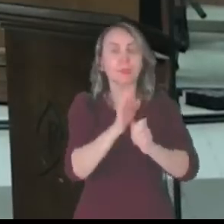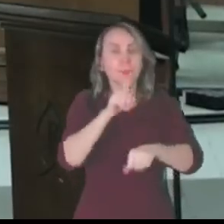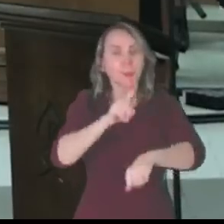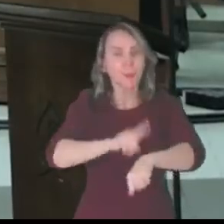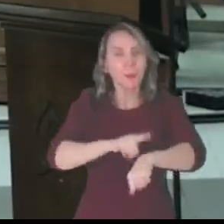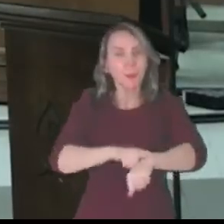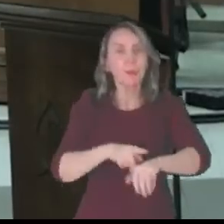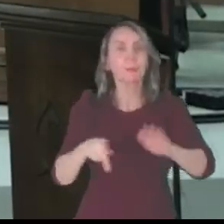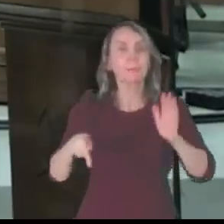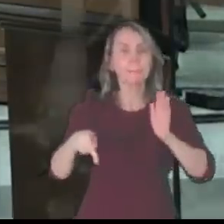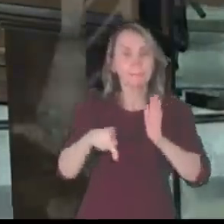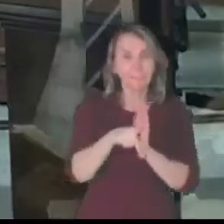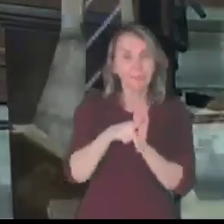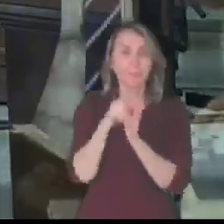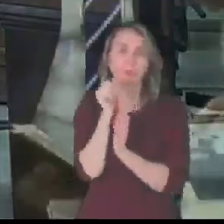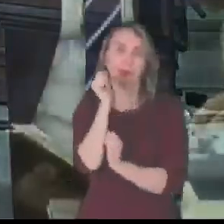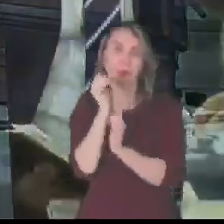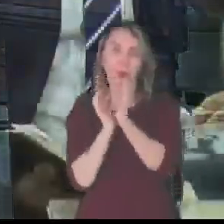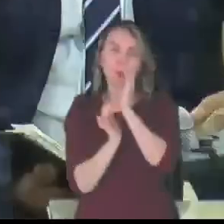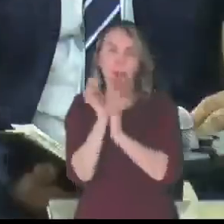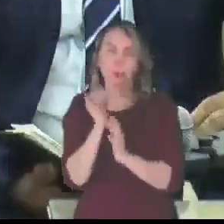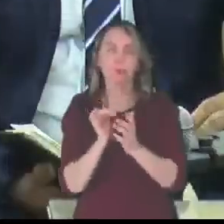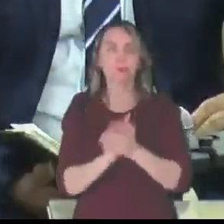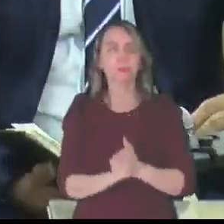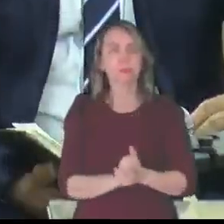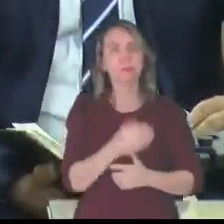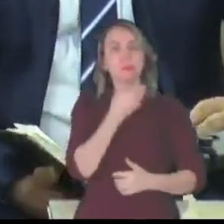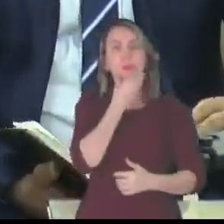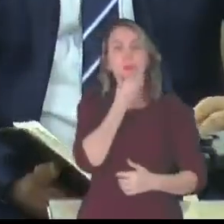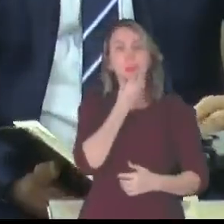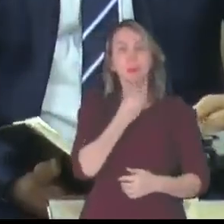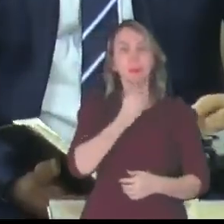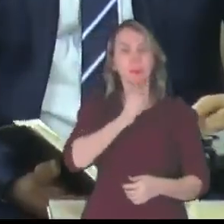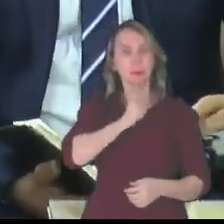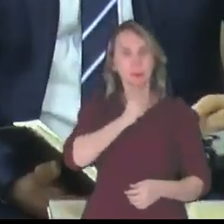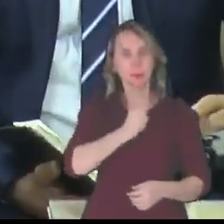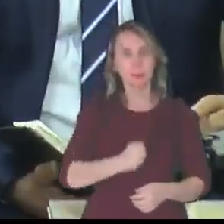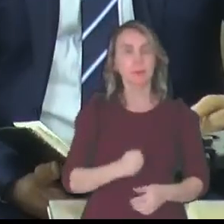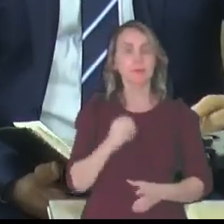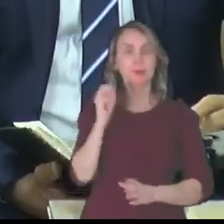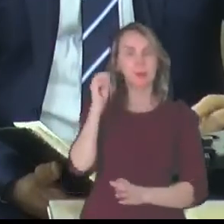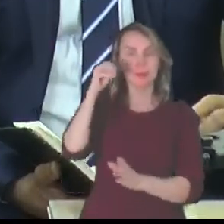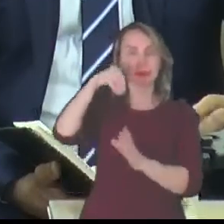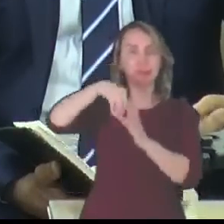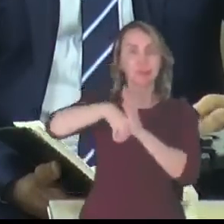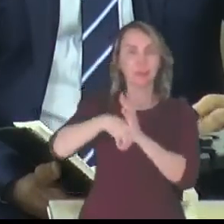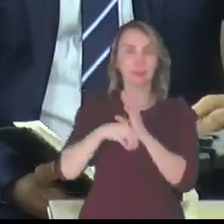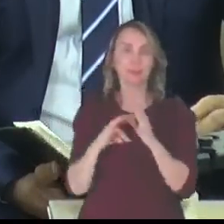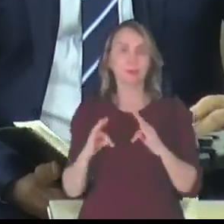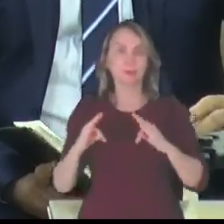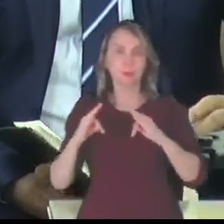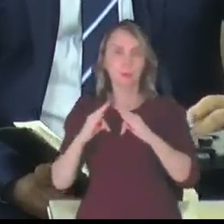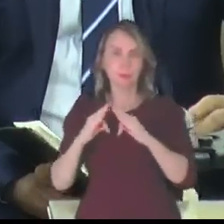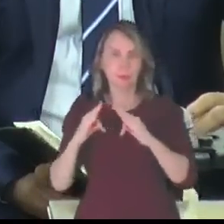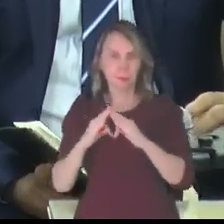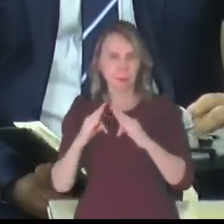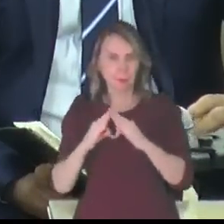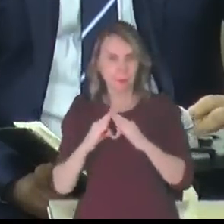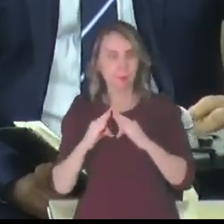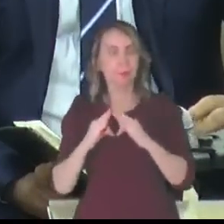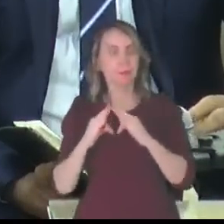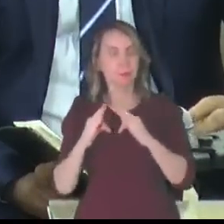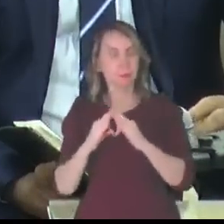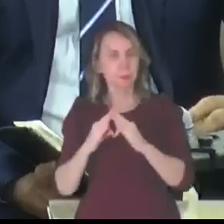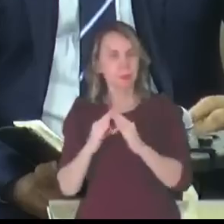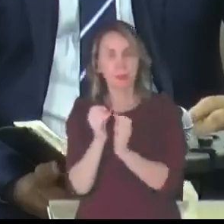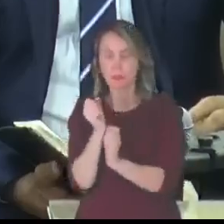incenso irmão diz que enquanto sacerdote estava dentro do templo queimando incenso o povo estava do lado de fora fazendo